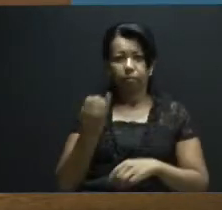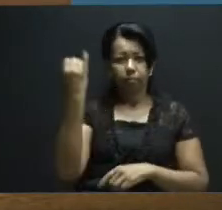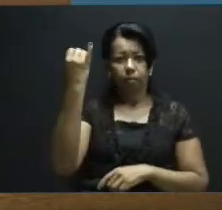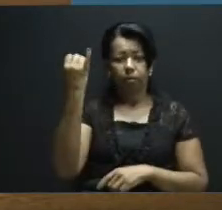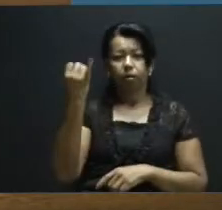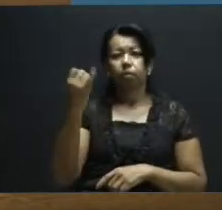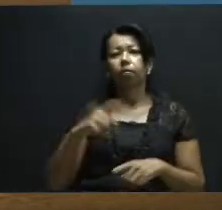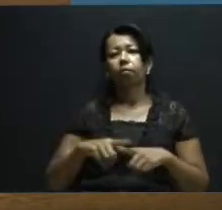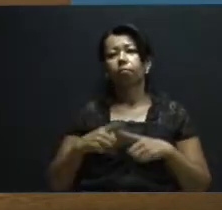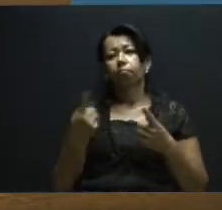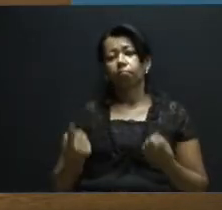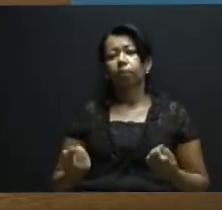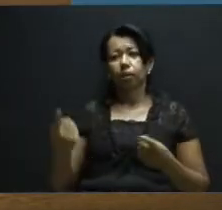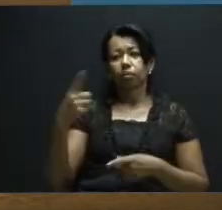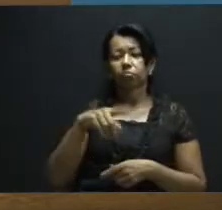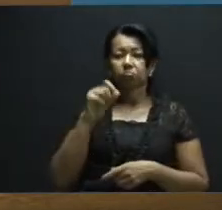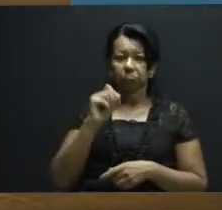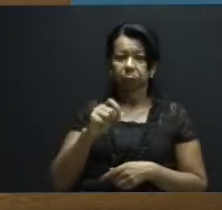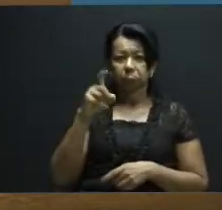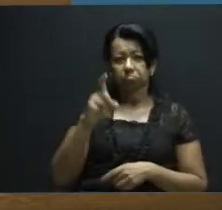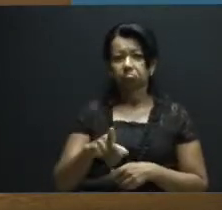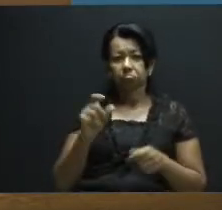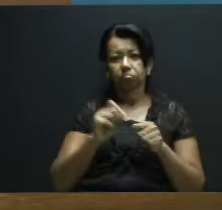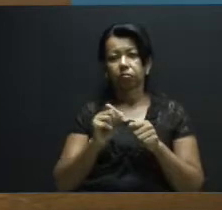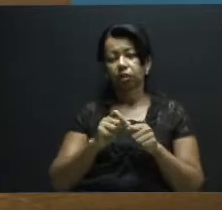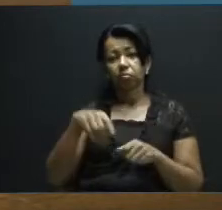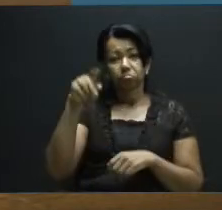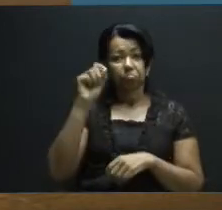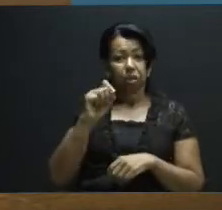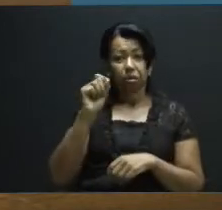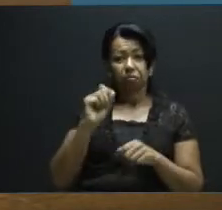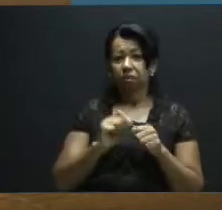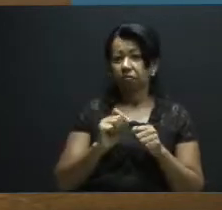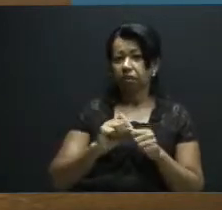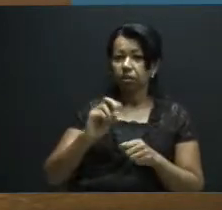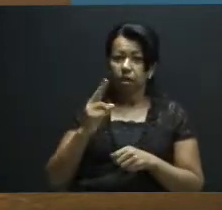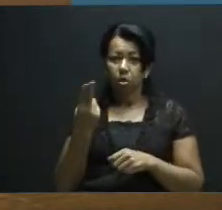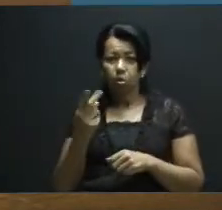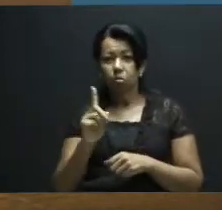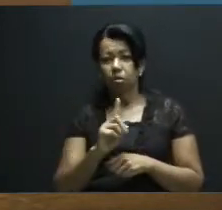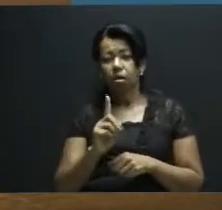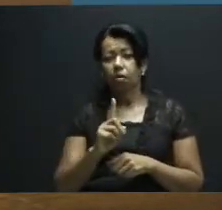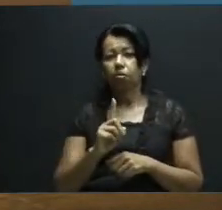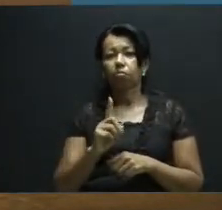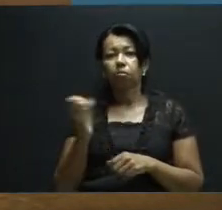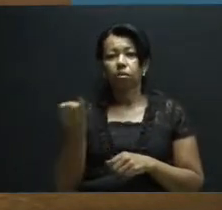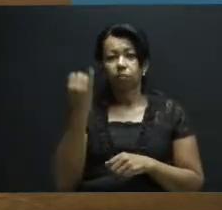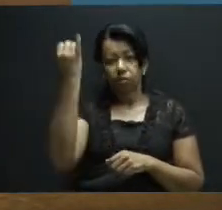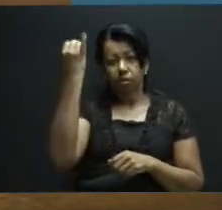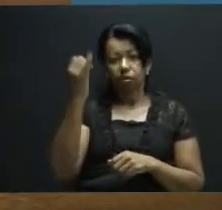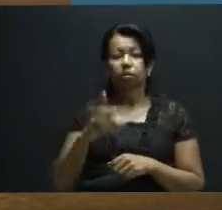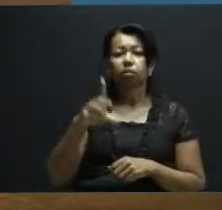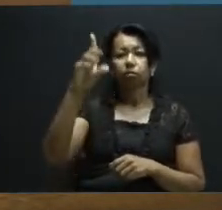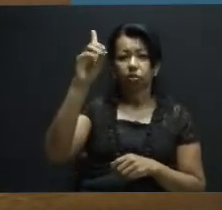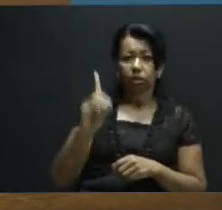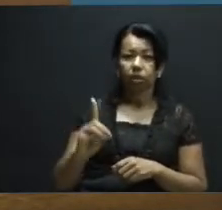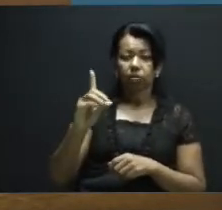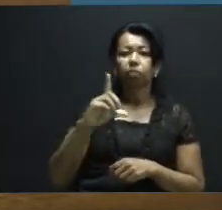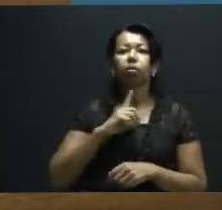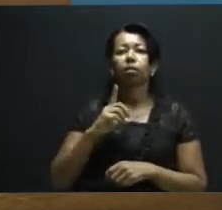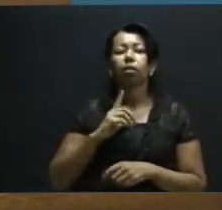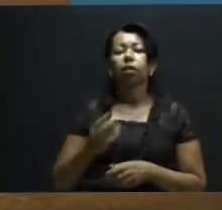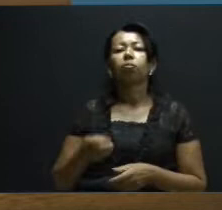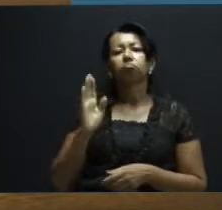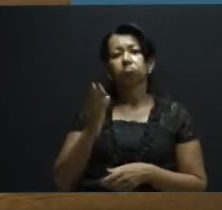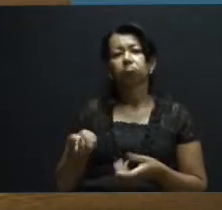recomposição dos servidores quem vai fazer ou deixar de fazer o importante é eles o direito ter o que eles ganharam